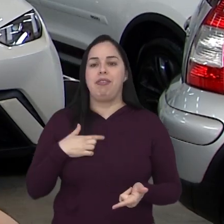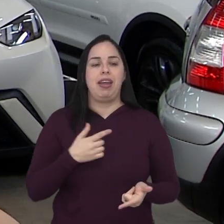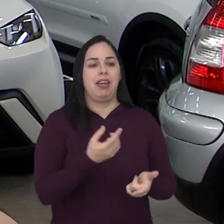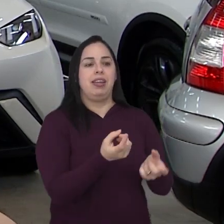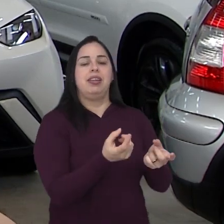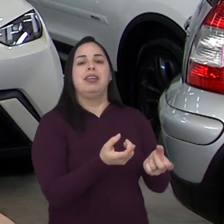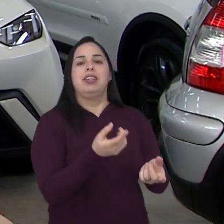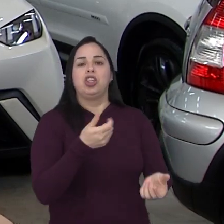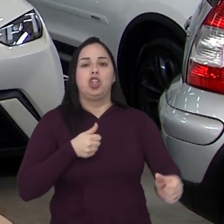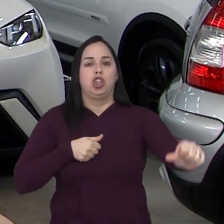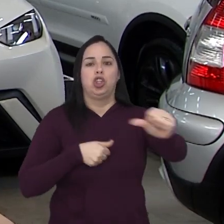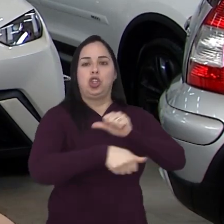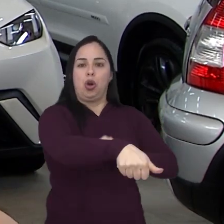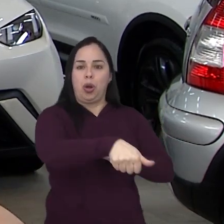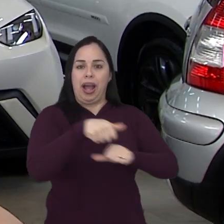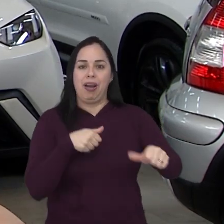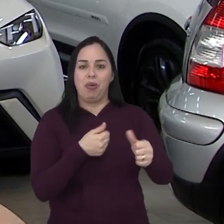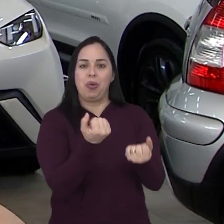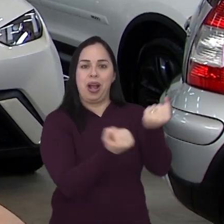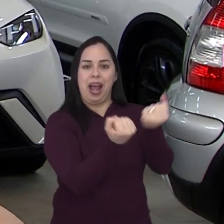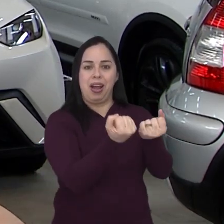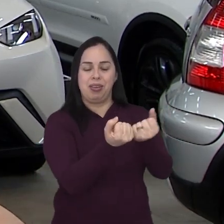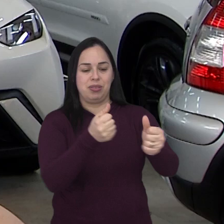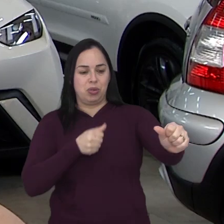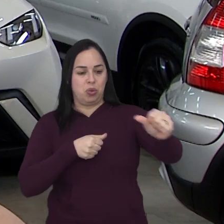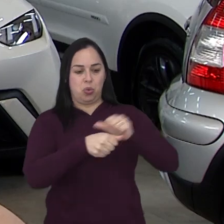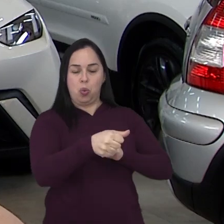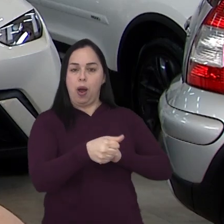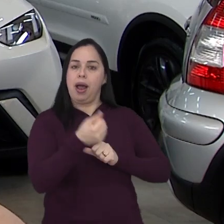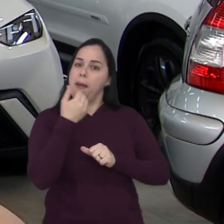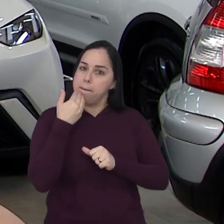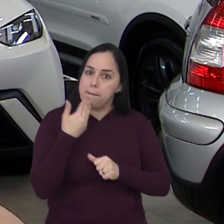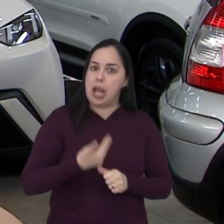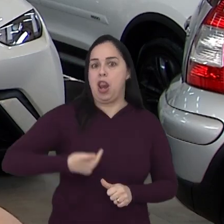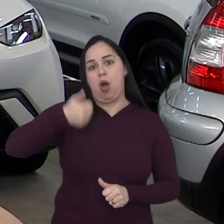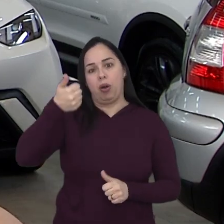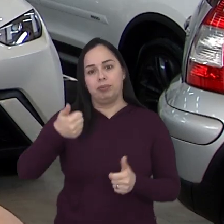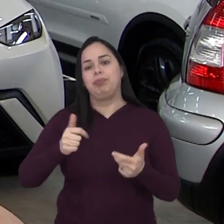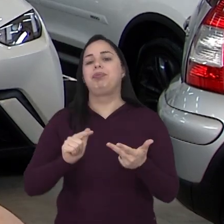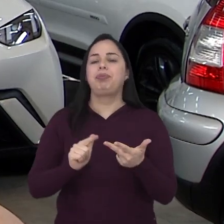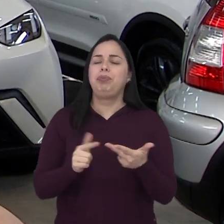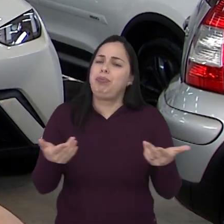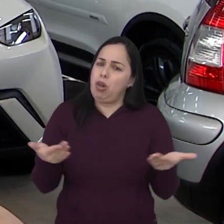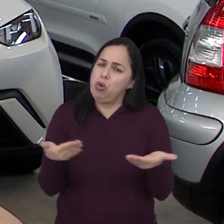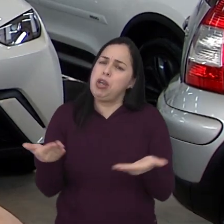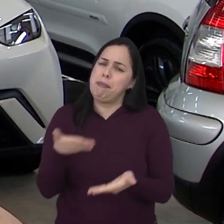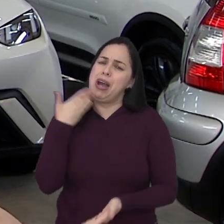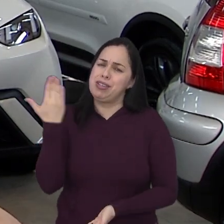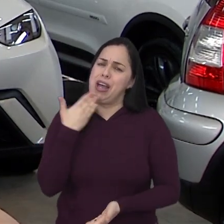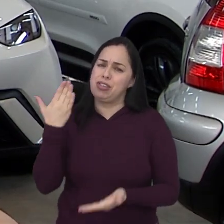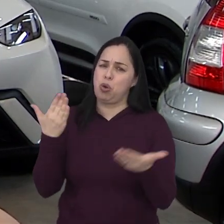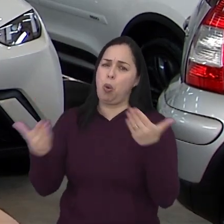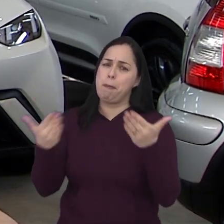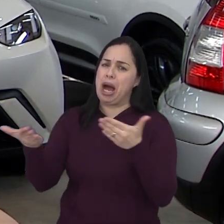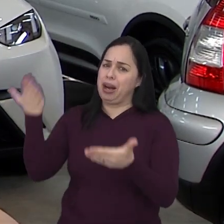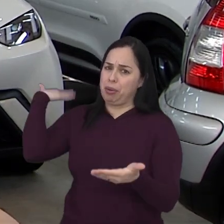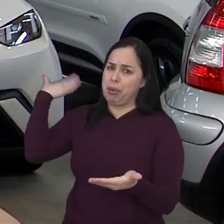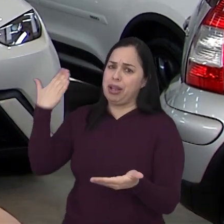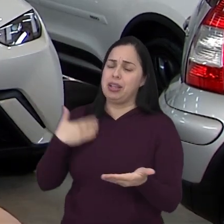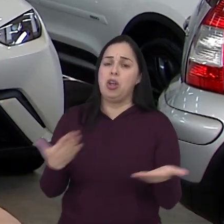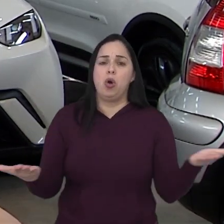seminovo da troca, ela vai trocar esse carro também com qualidade, confiabilidade. Então hoje está muito mais fácil hoje